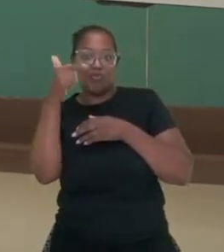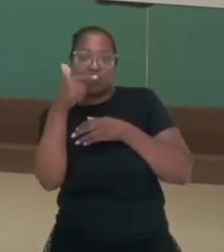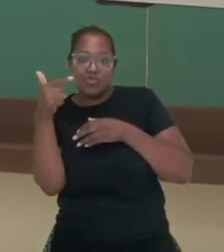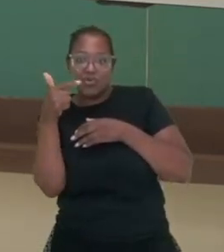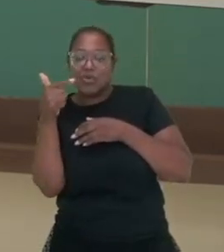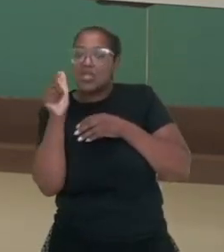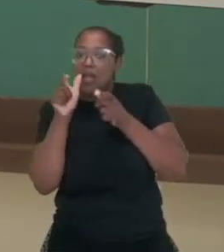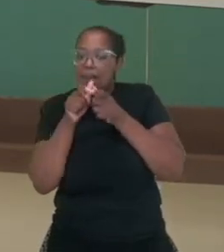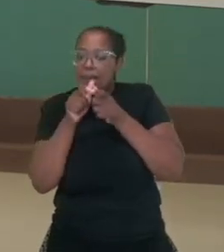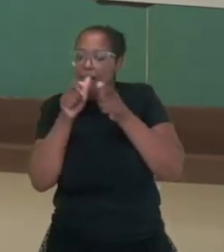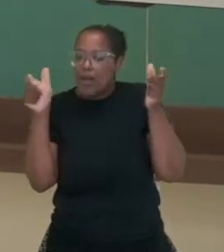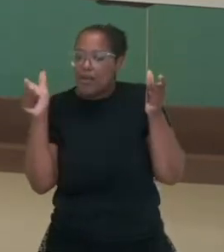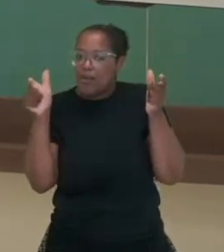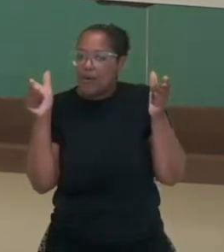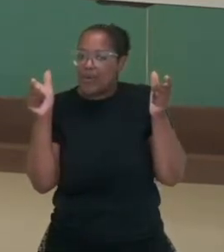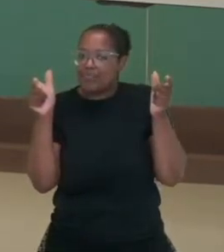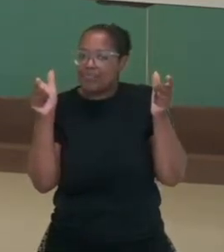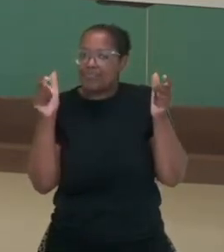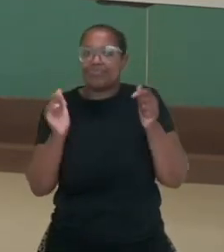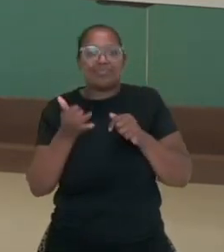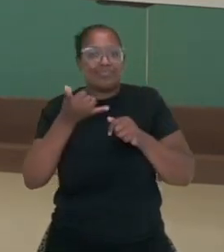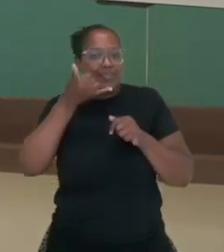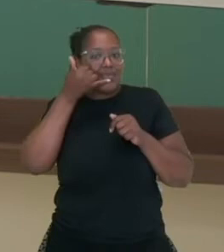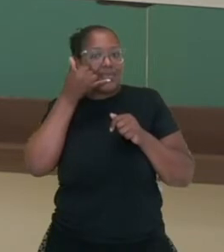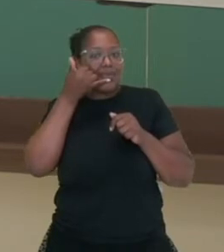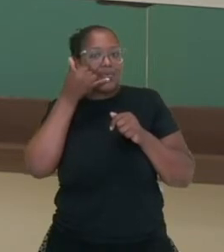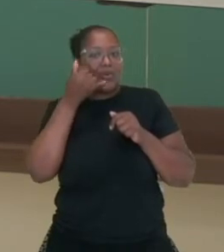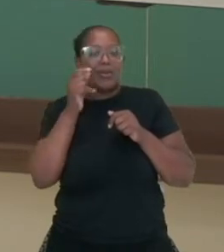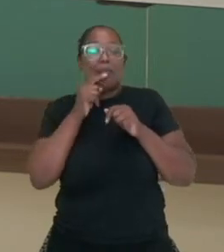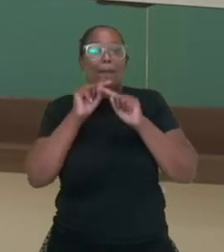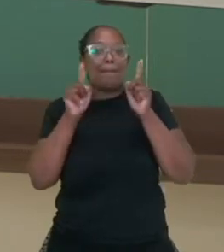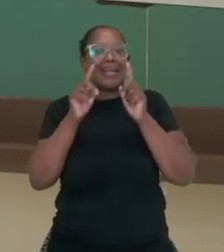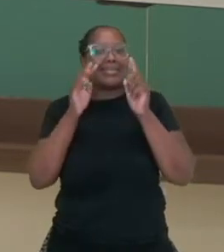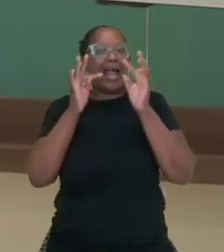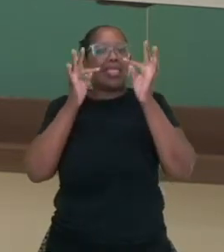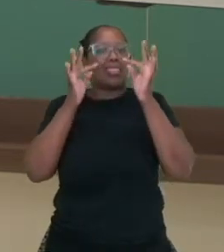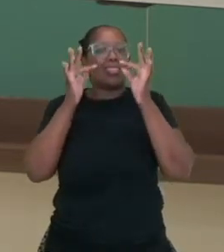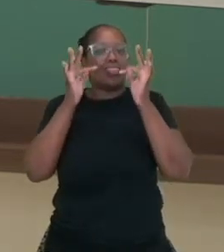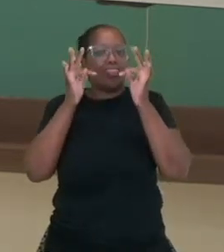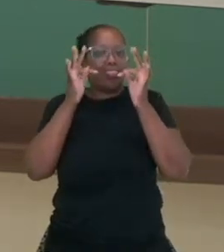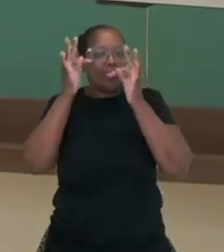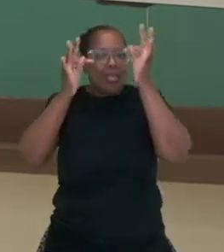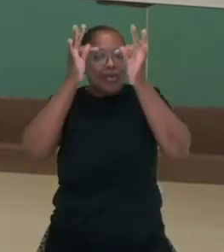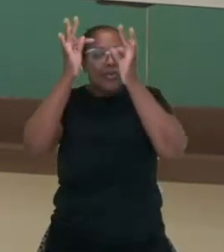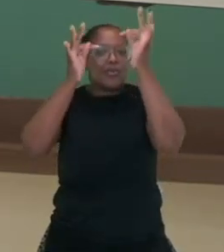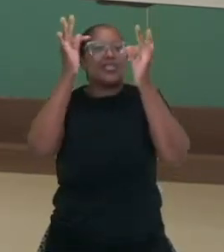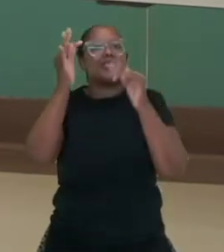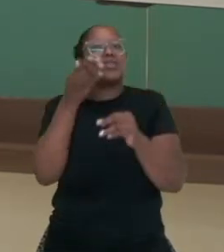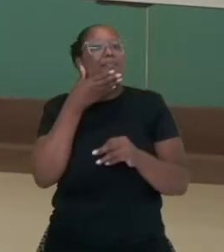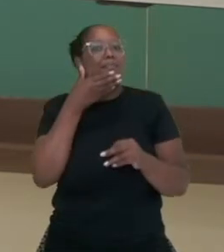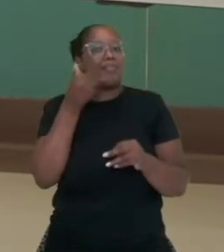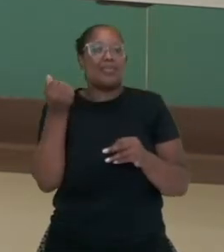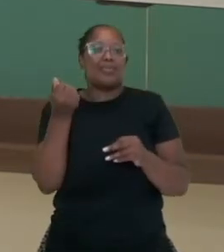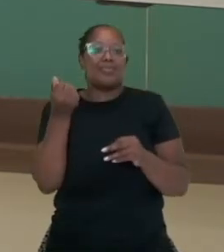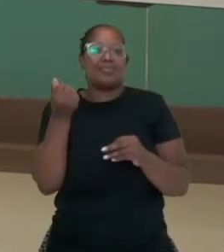estão parecendo até uma telha já, né? Se antes era um tijolo, agora parece uma telha, ok?